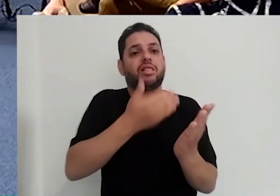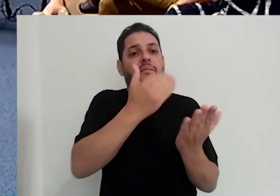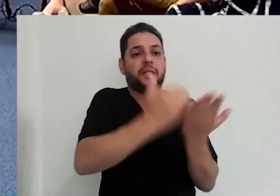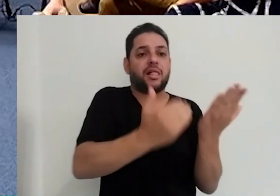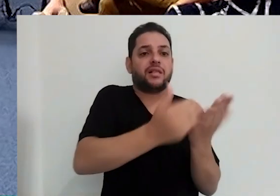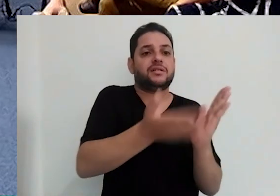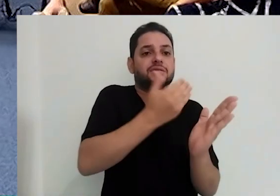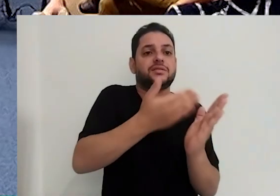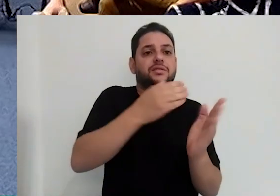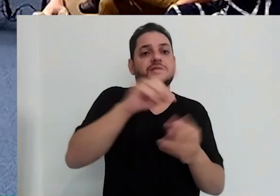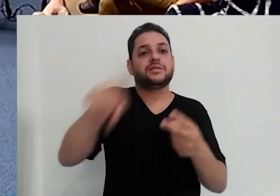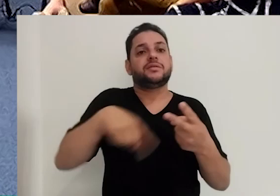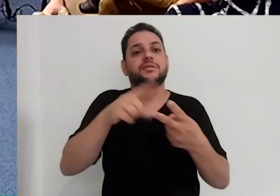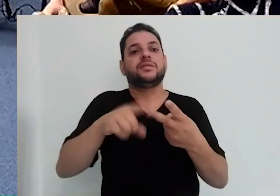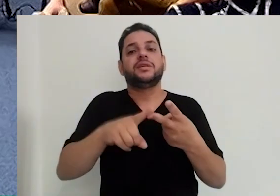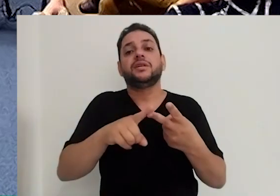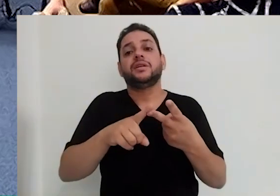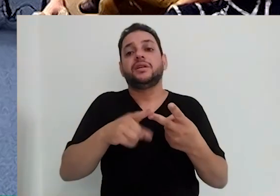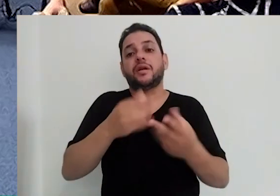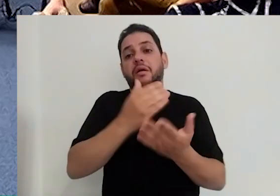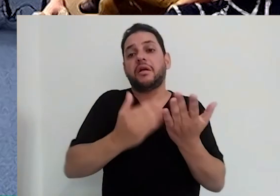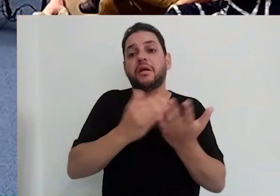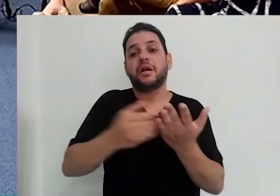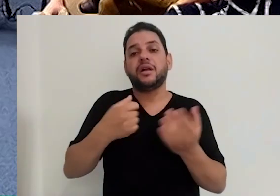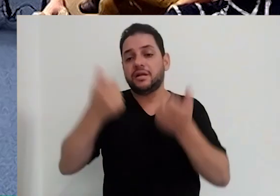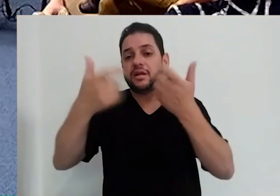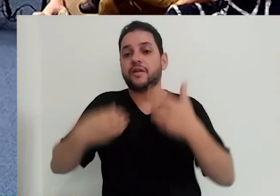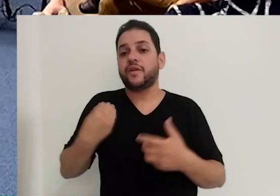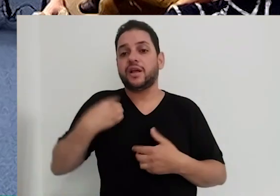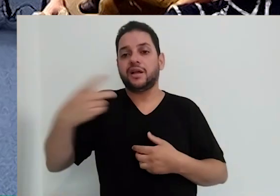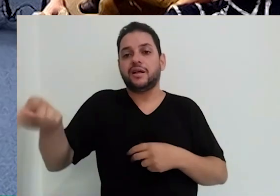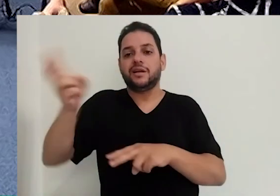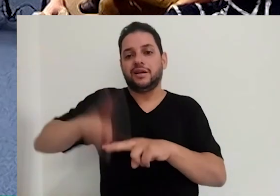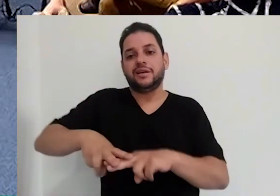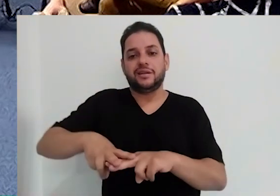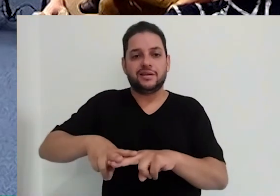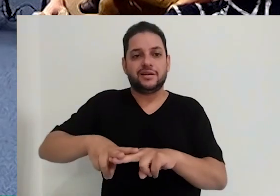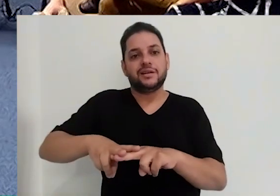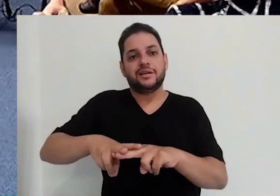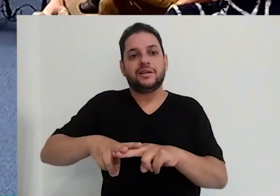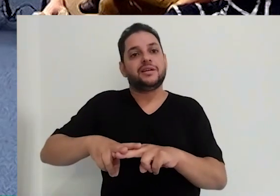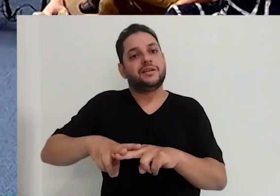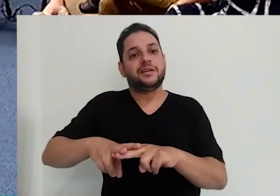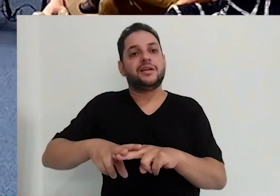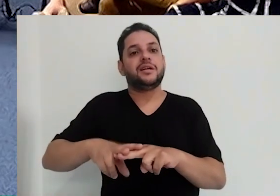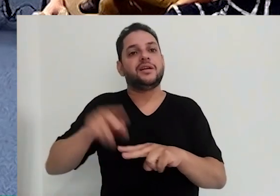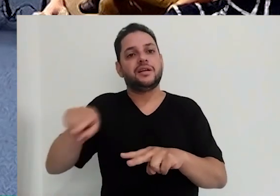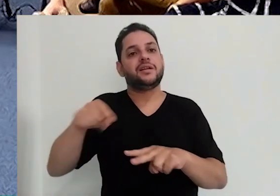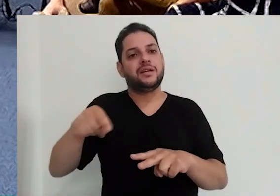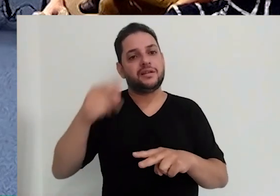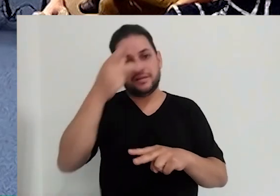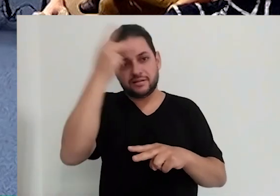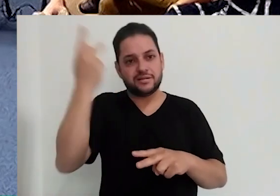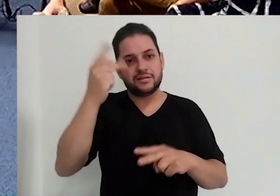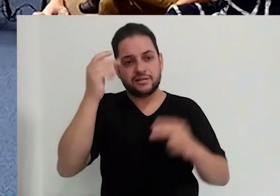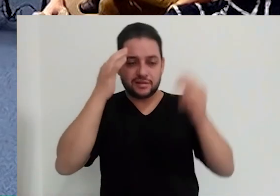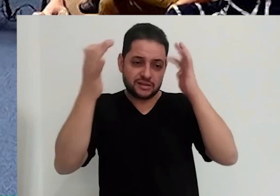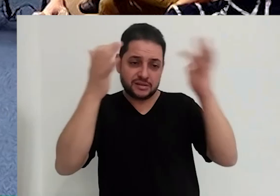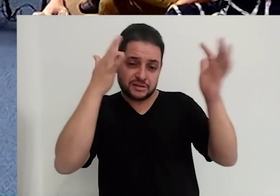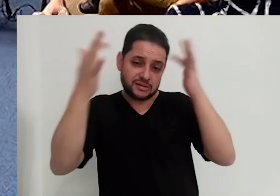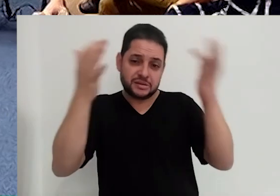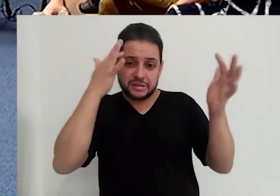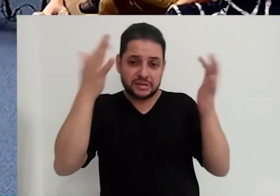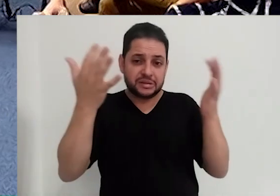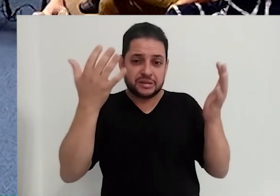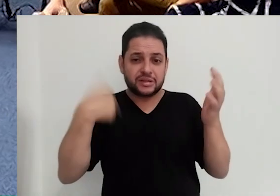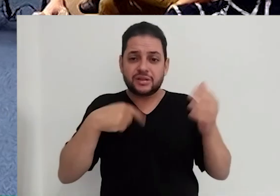contando sobre a vida dele na cadeia eh então ele não é uma pessoa que que refletiu sobre o caso ele não tinha muito a dizer